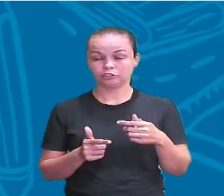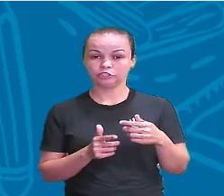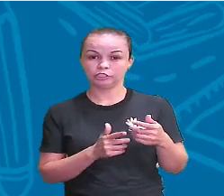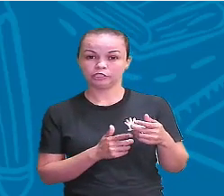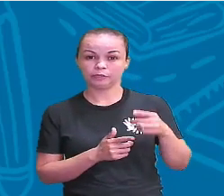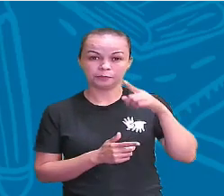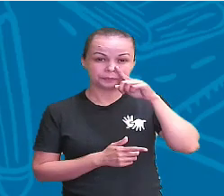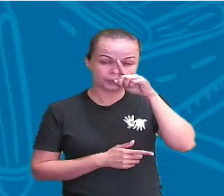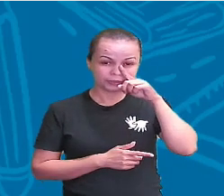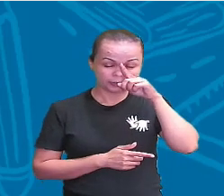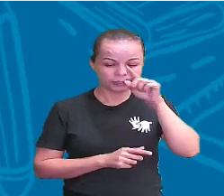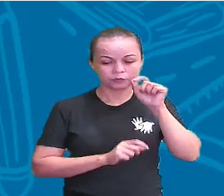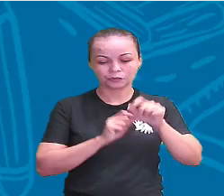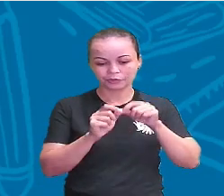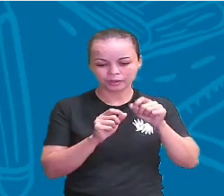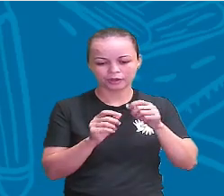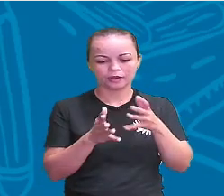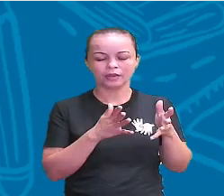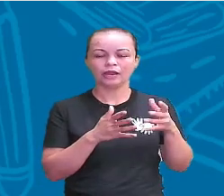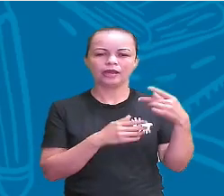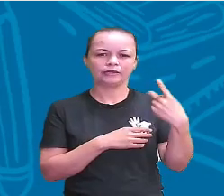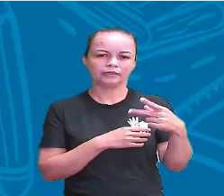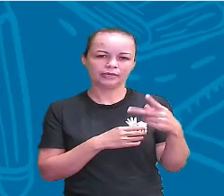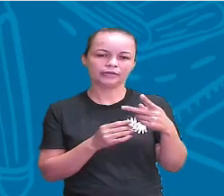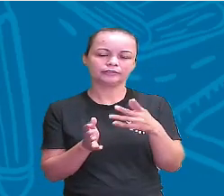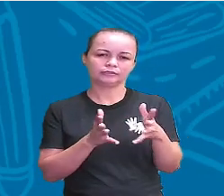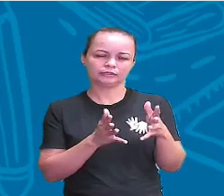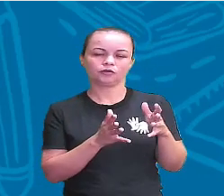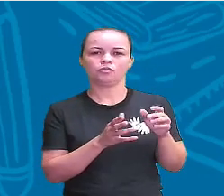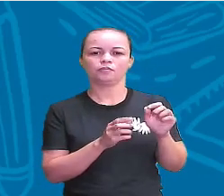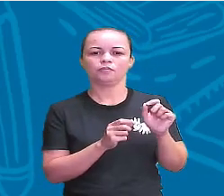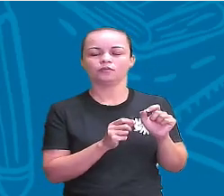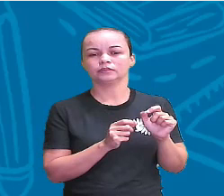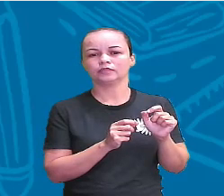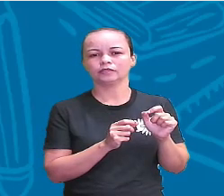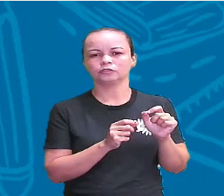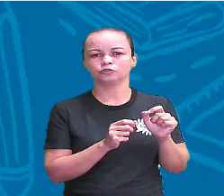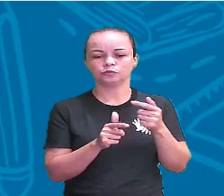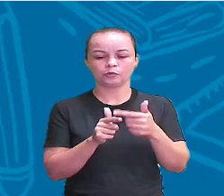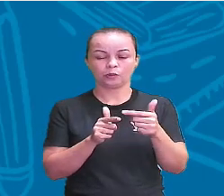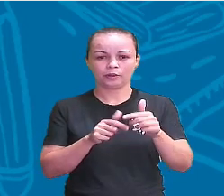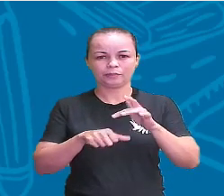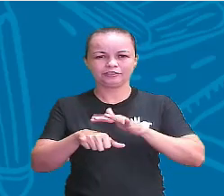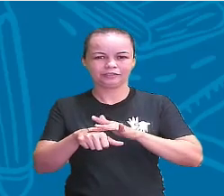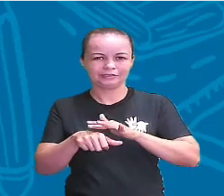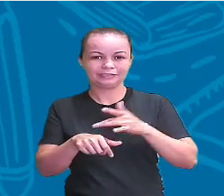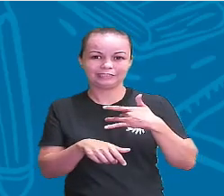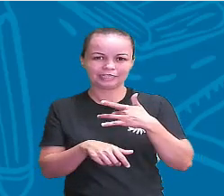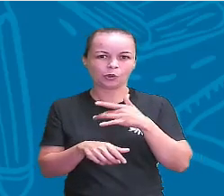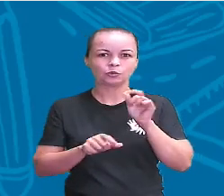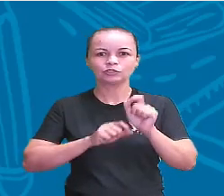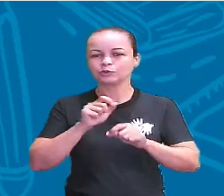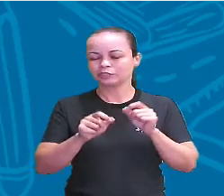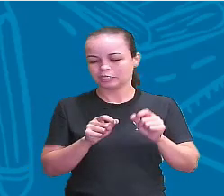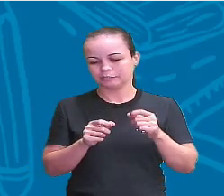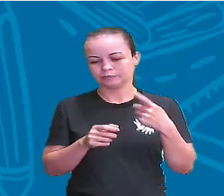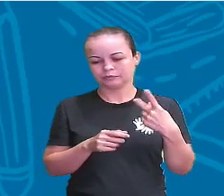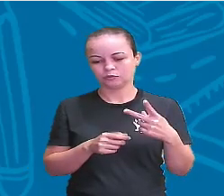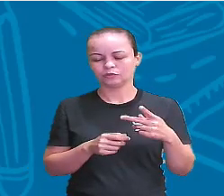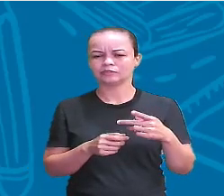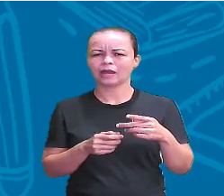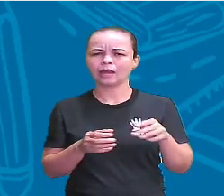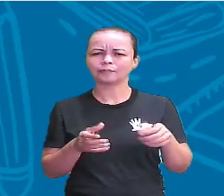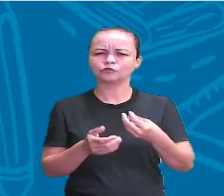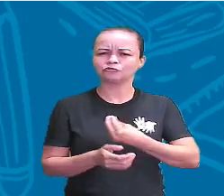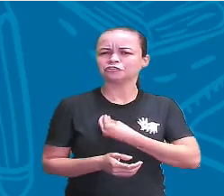causas que vão levar a essa comorbidade, esse problema de saúde, estão os hábitos de vida